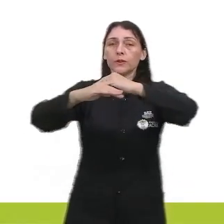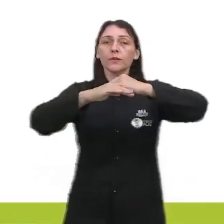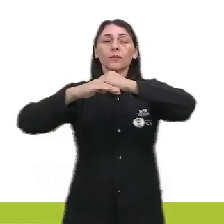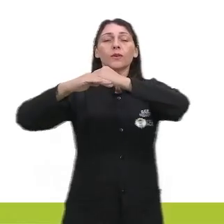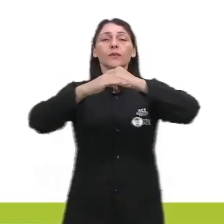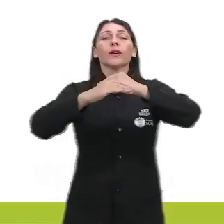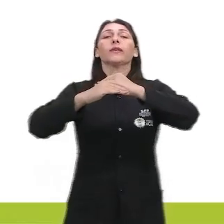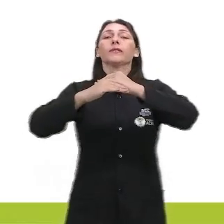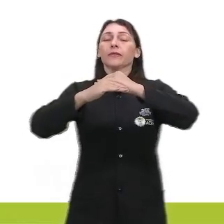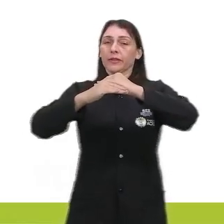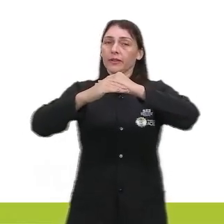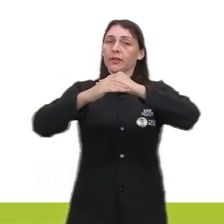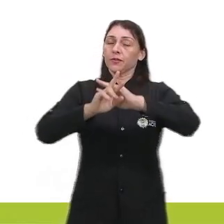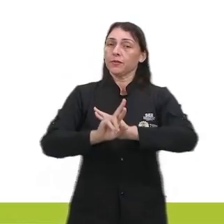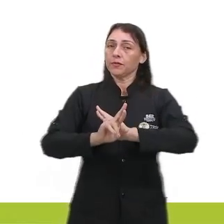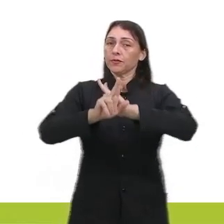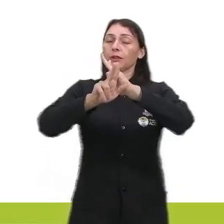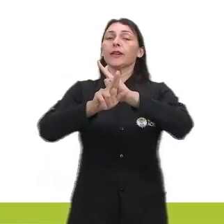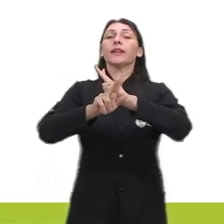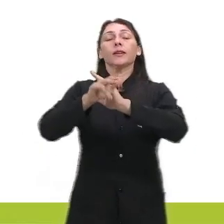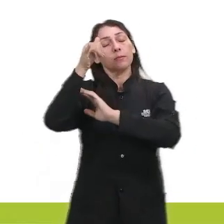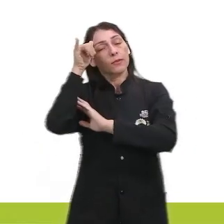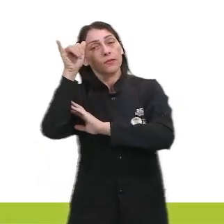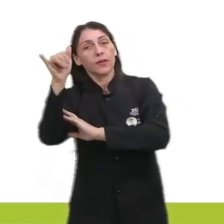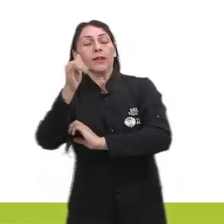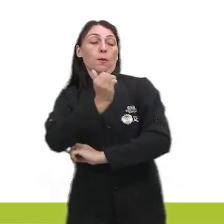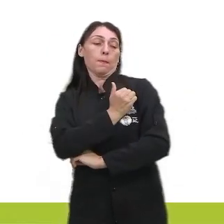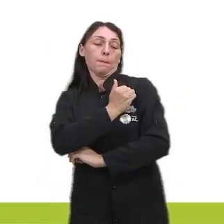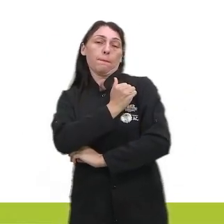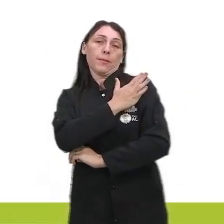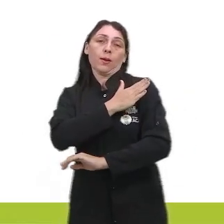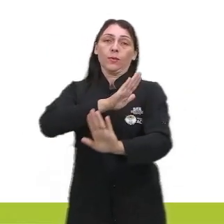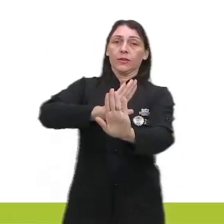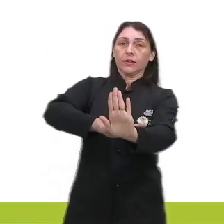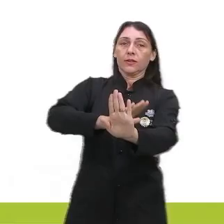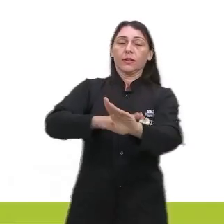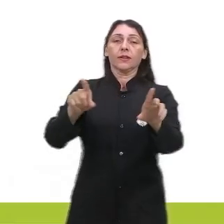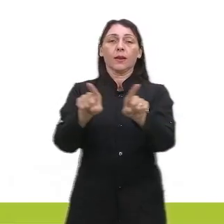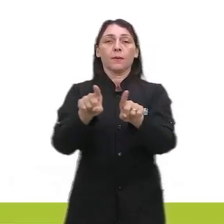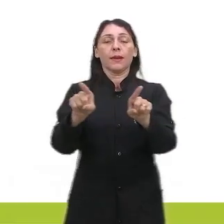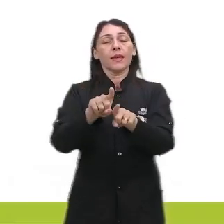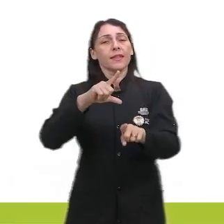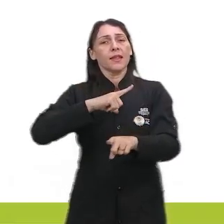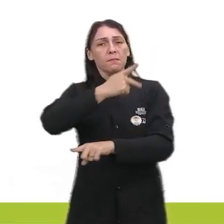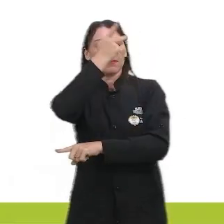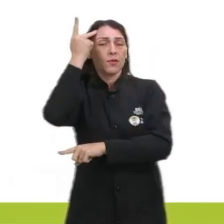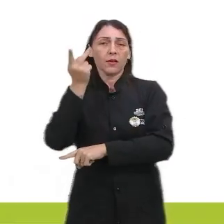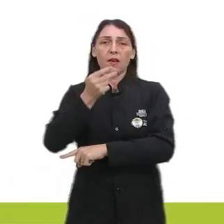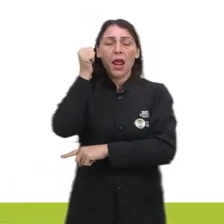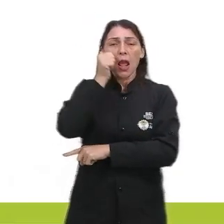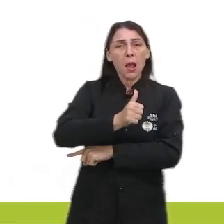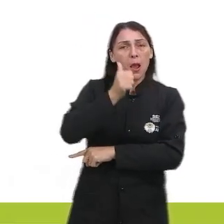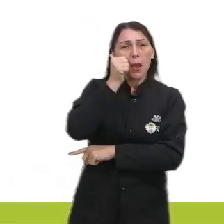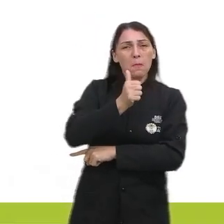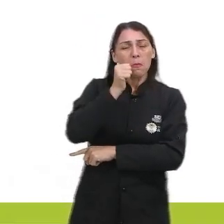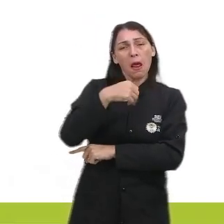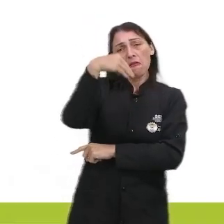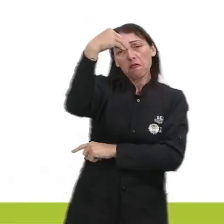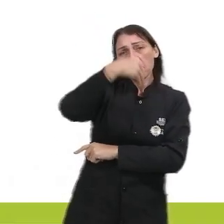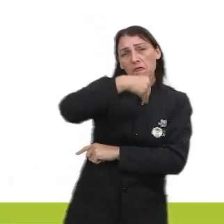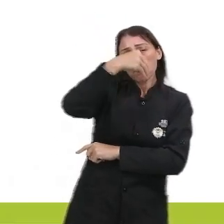faz imperiosa e o combate pelo preconceito de gênero constante, pois ainda tem gente que diz que mulher é sexo